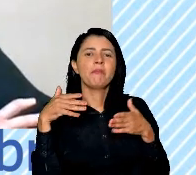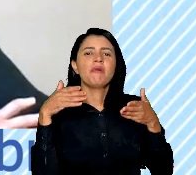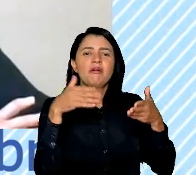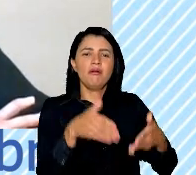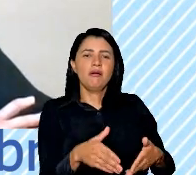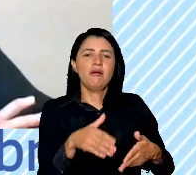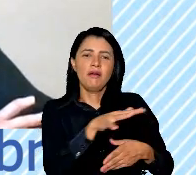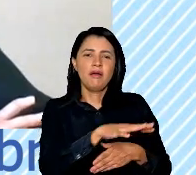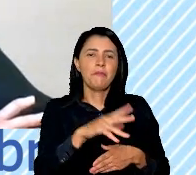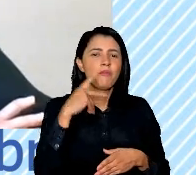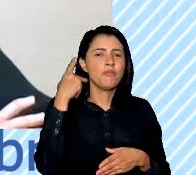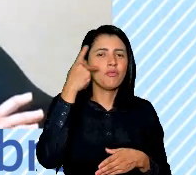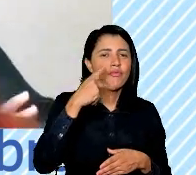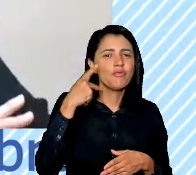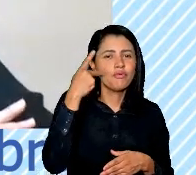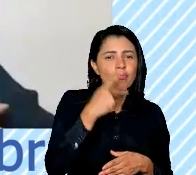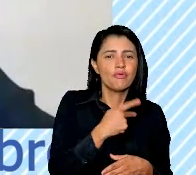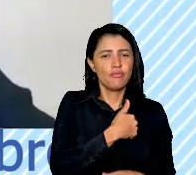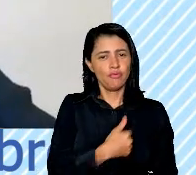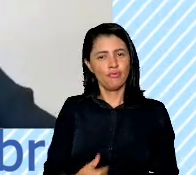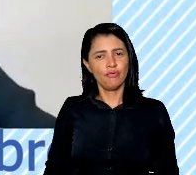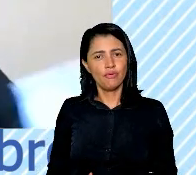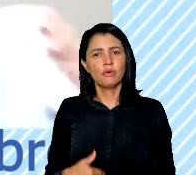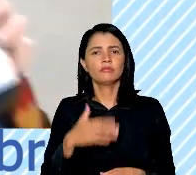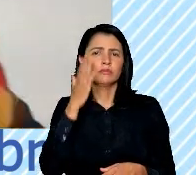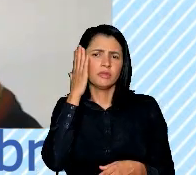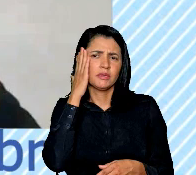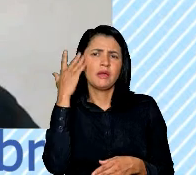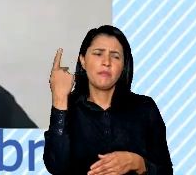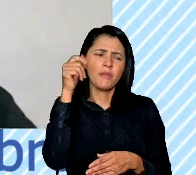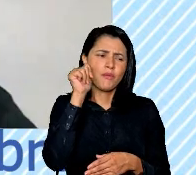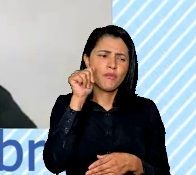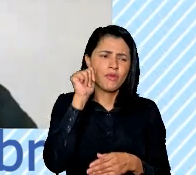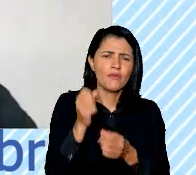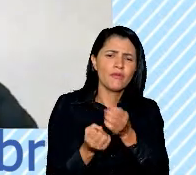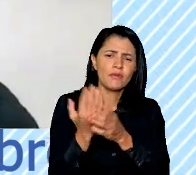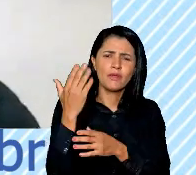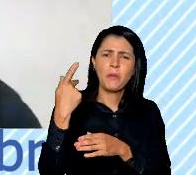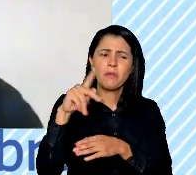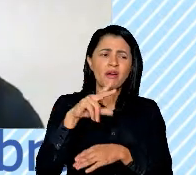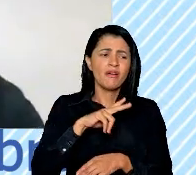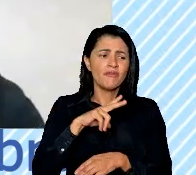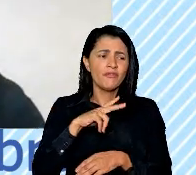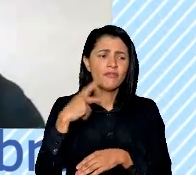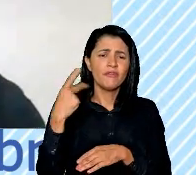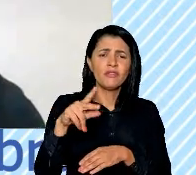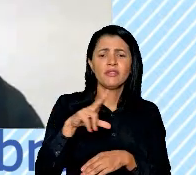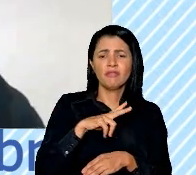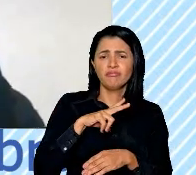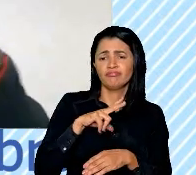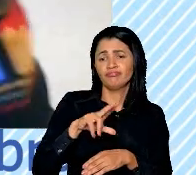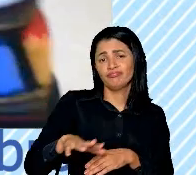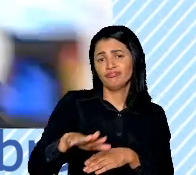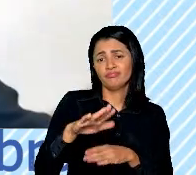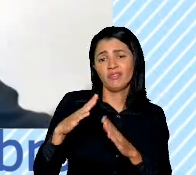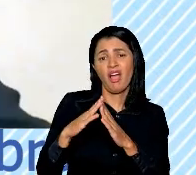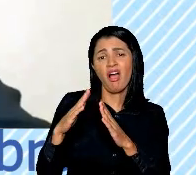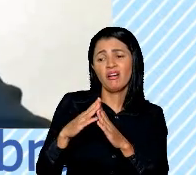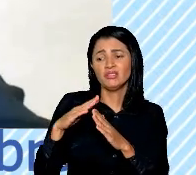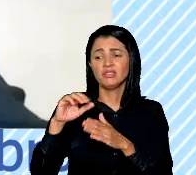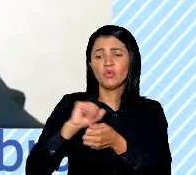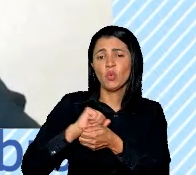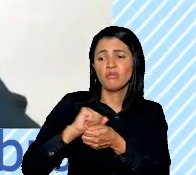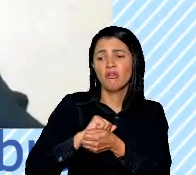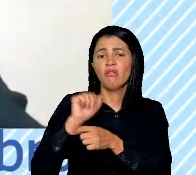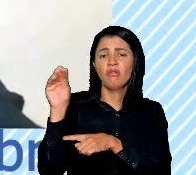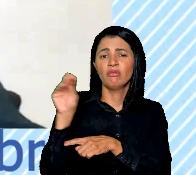pública. Historicamente, como se sabe, as mulheres foram criadas para a vida privada, daí a razão dessas